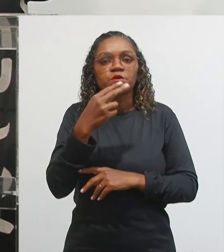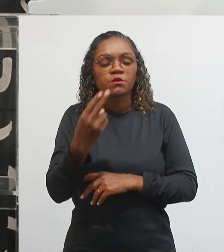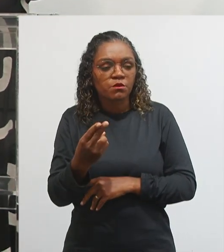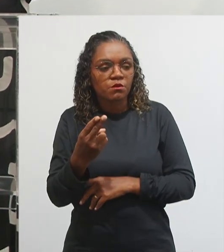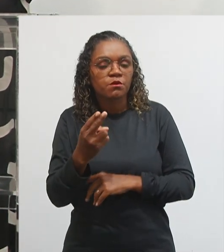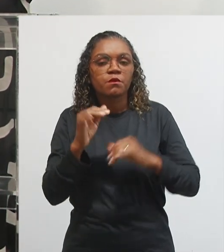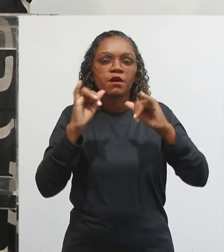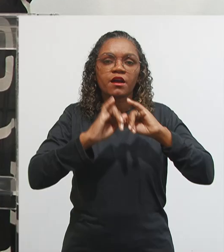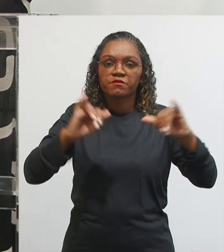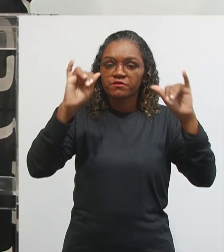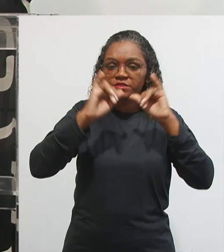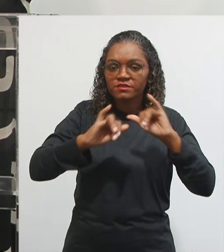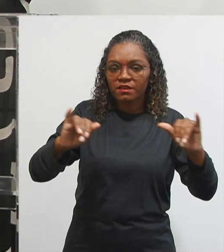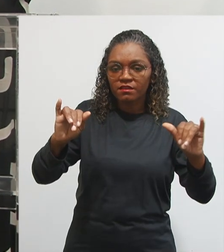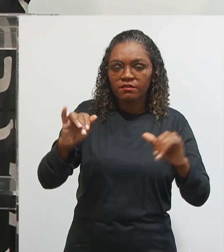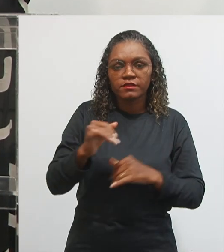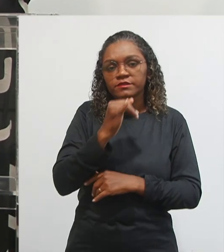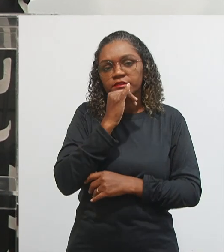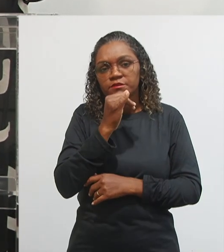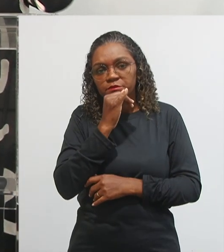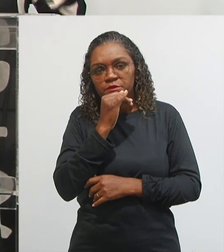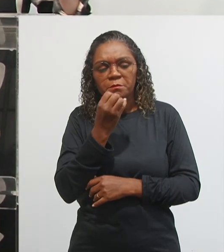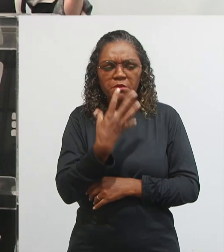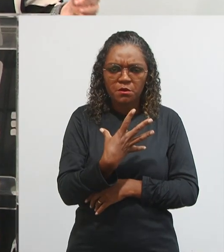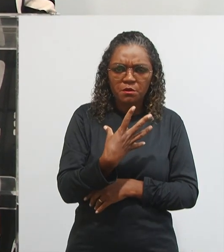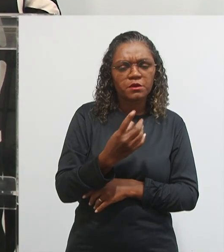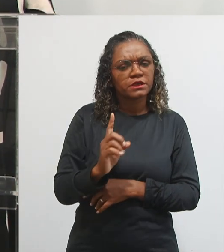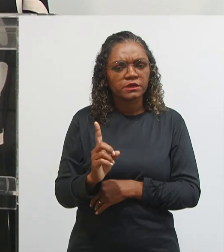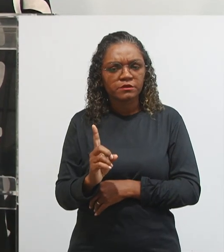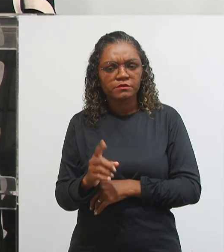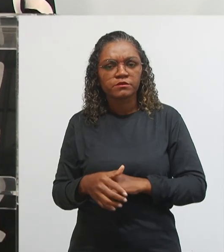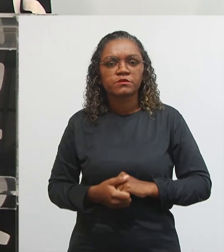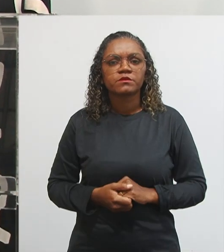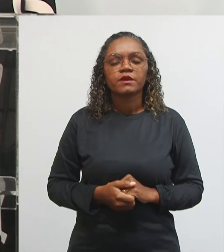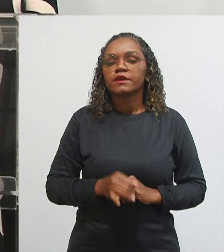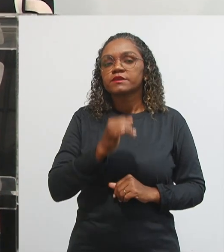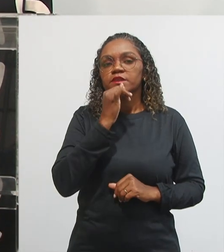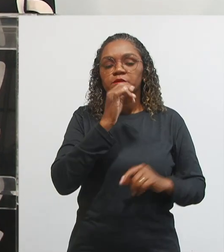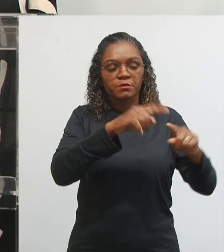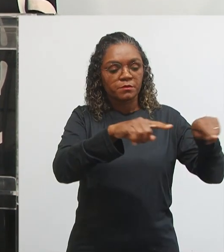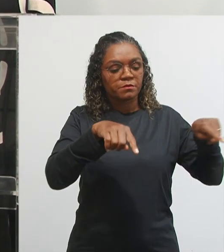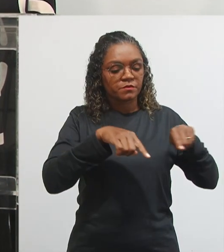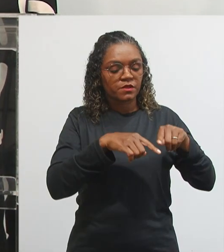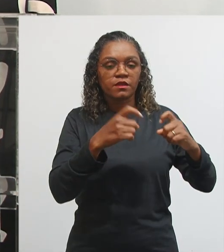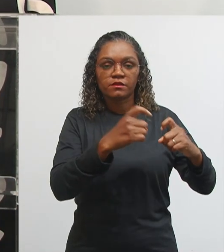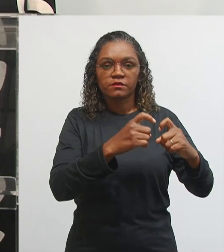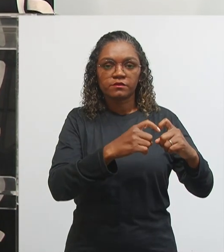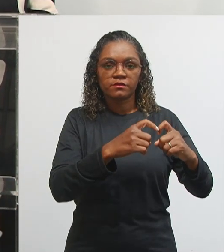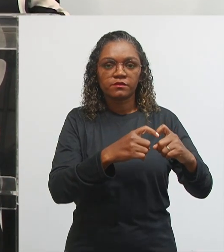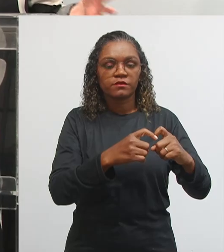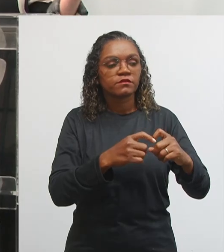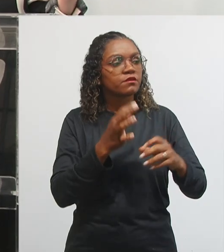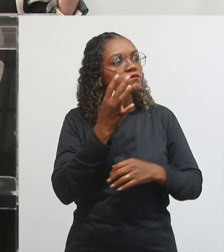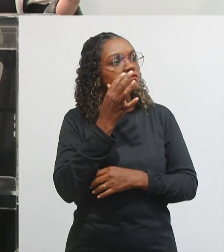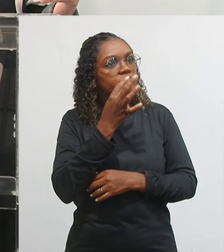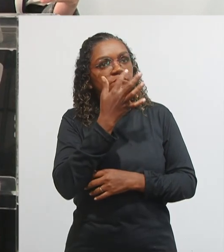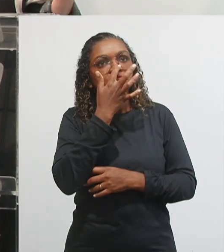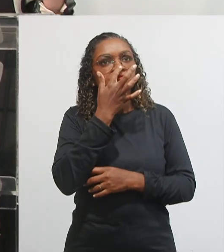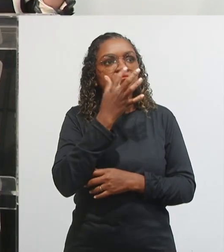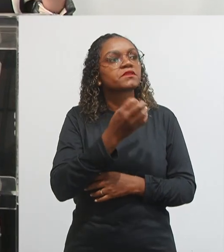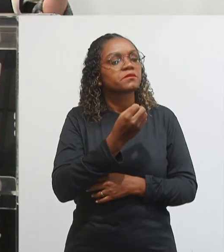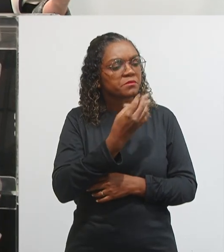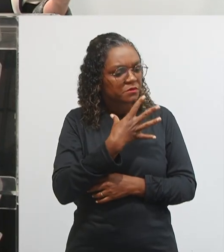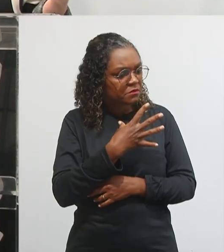daquele serviço, para que aquele serviço seja bom ou não. A própria sala onde o médico está atendendo, por exemplo, né? Então, se a coisa é